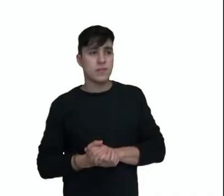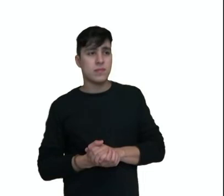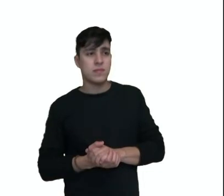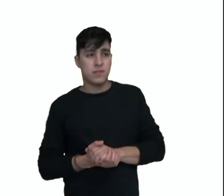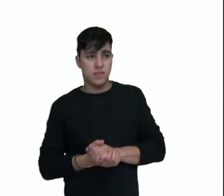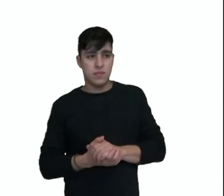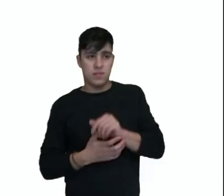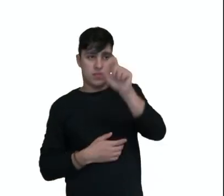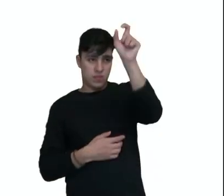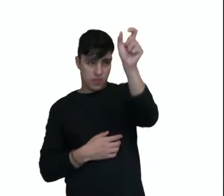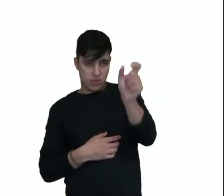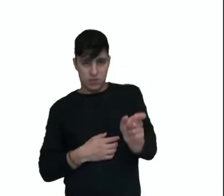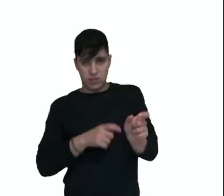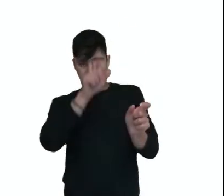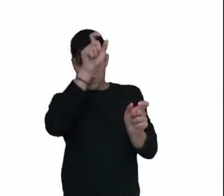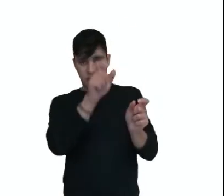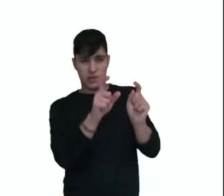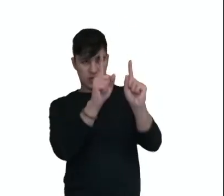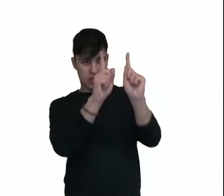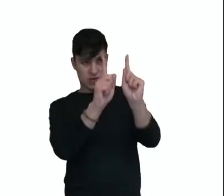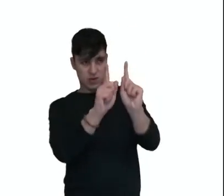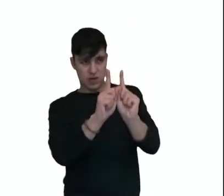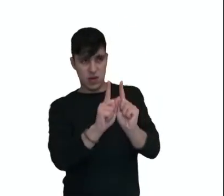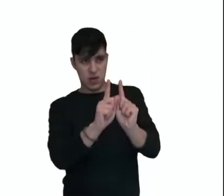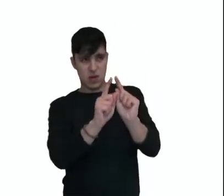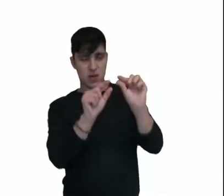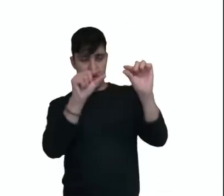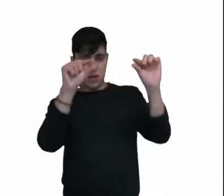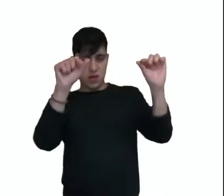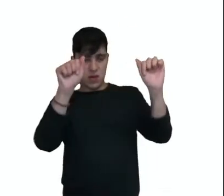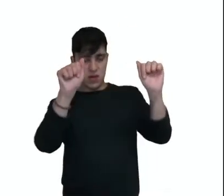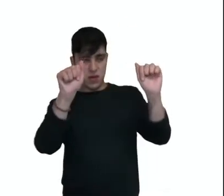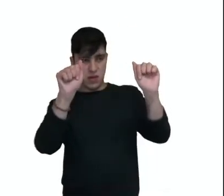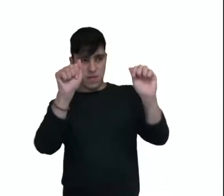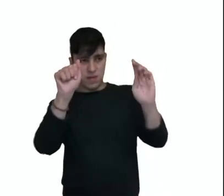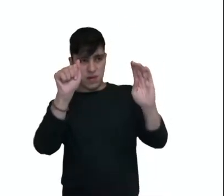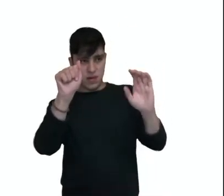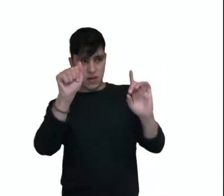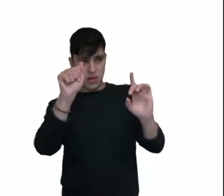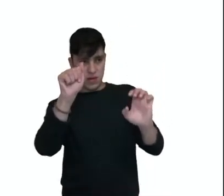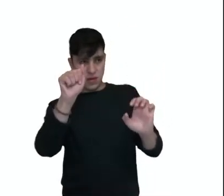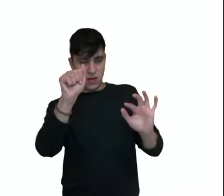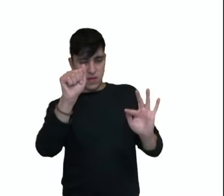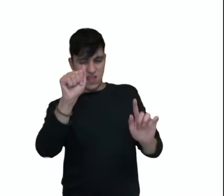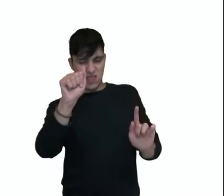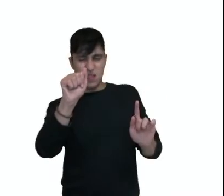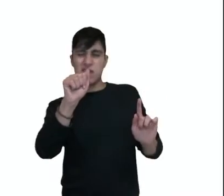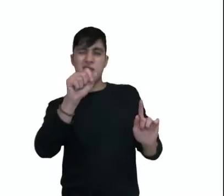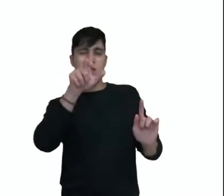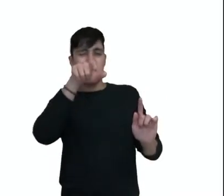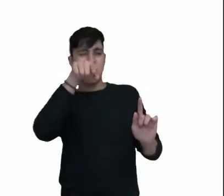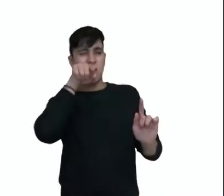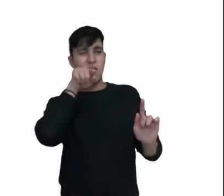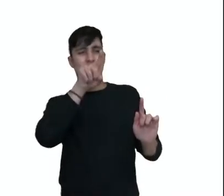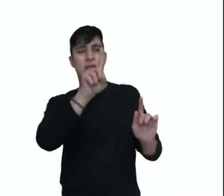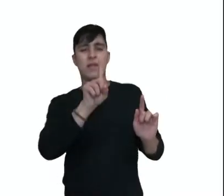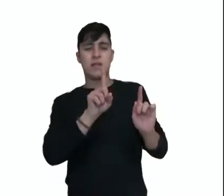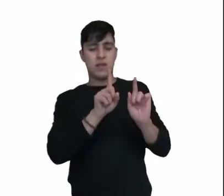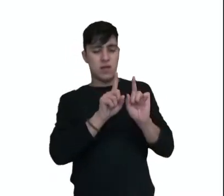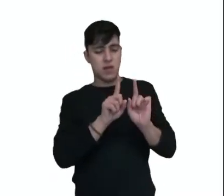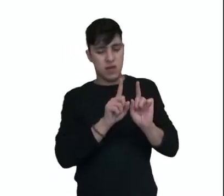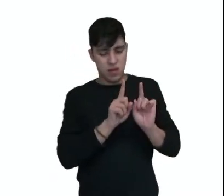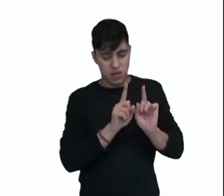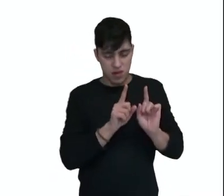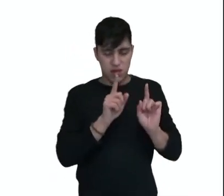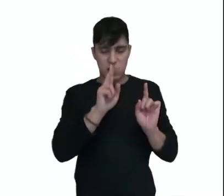Eu tenho os cromossomos e eles estão aqui, ó, A, B, C, D, E, F, G. Nesse cromossomo aqui do lado,